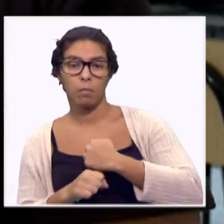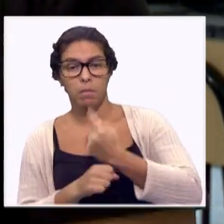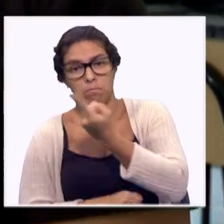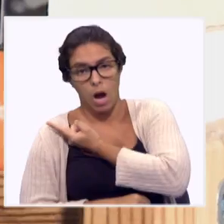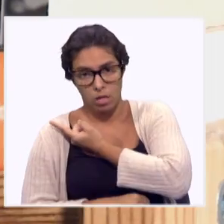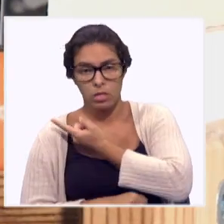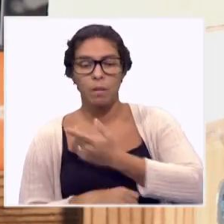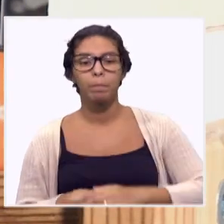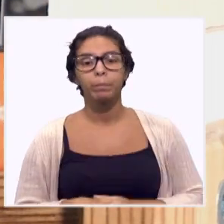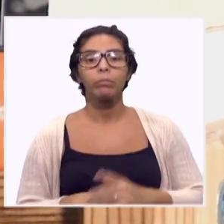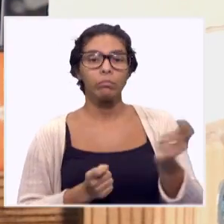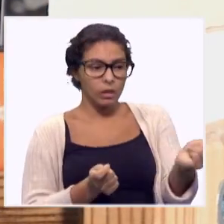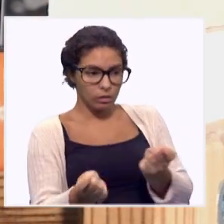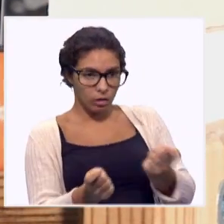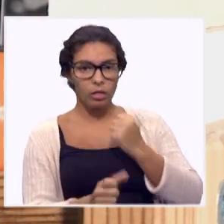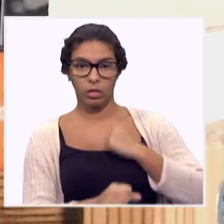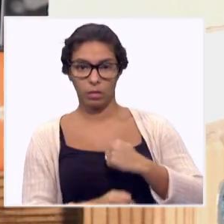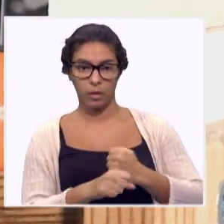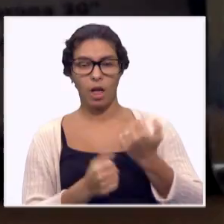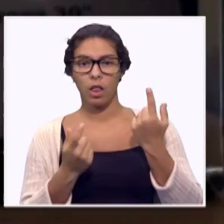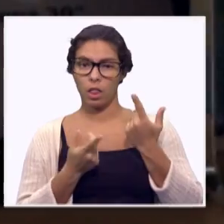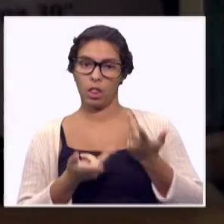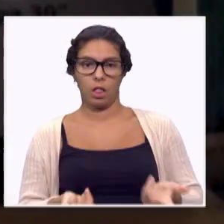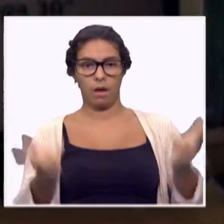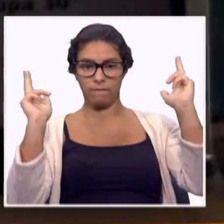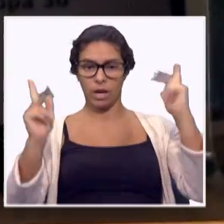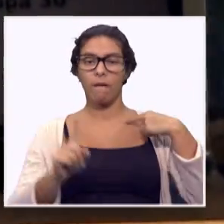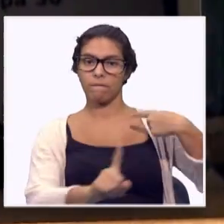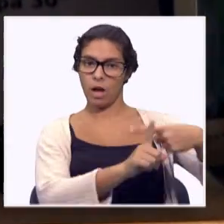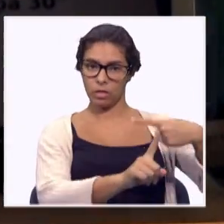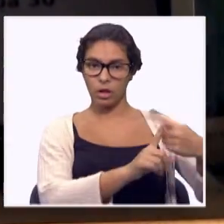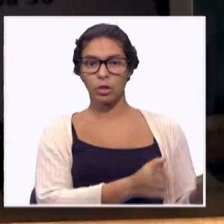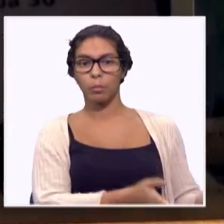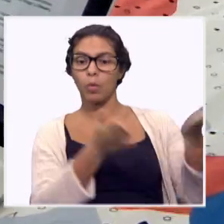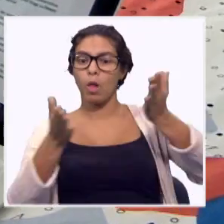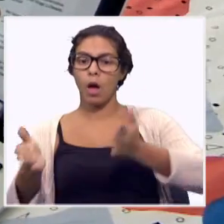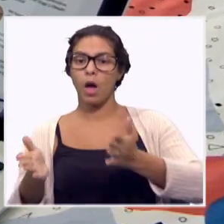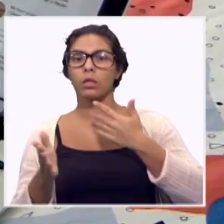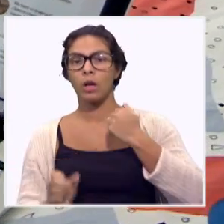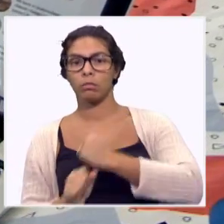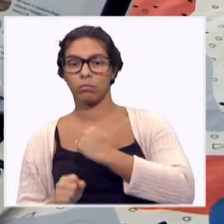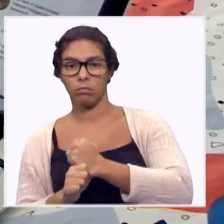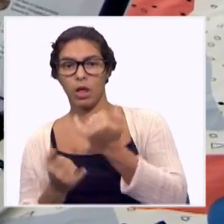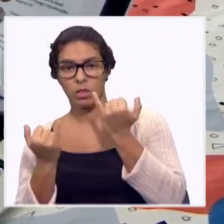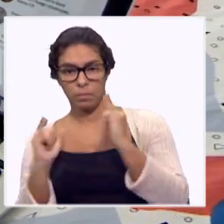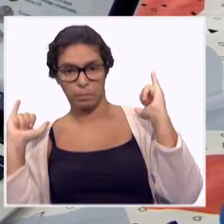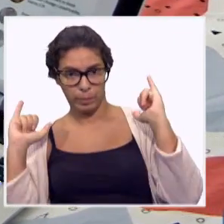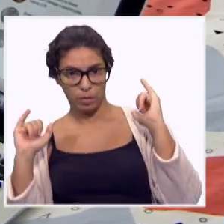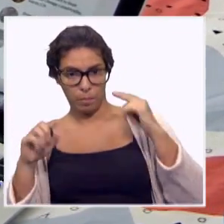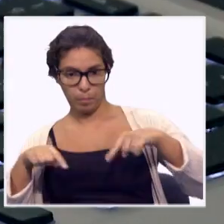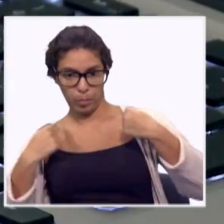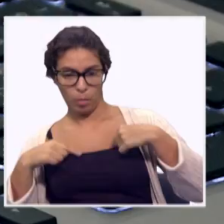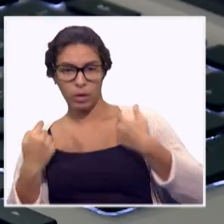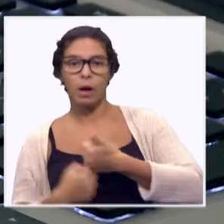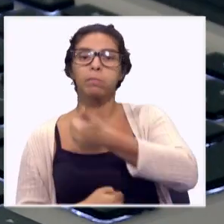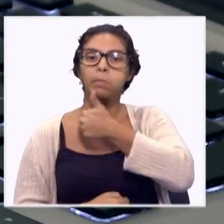tens sempre que fazer. Se por um lado gerir o próprio trabalho com mais liberdade pode ser uma vantagem, por outro, um trabalhador independente tem